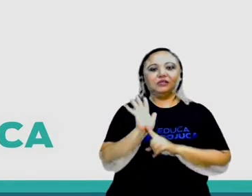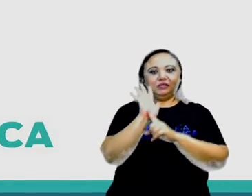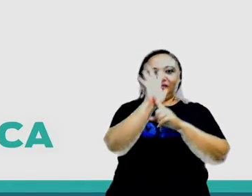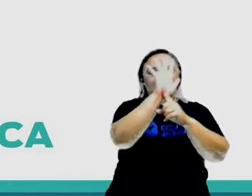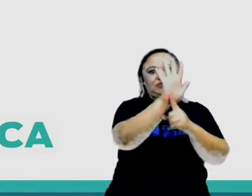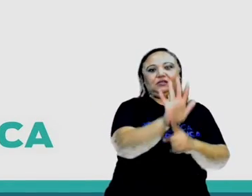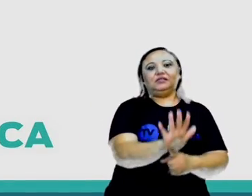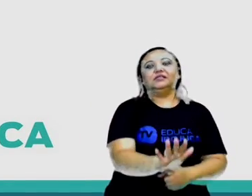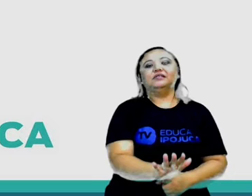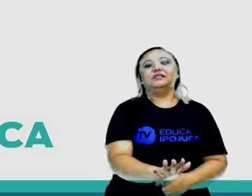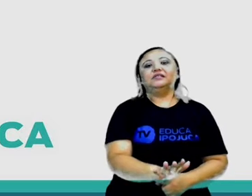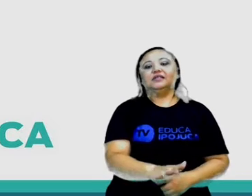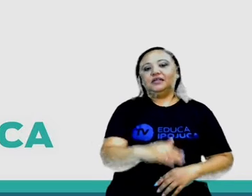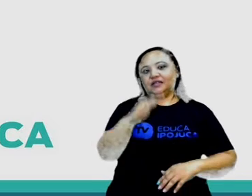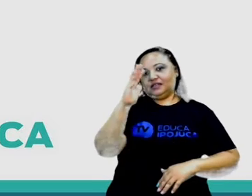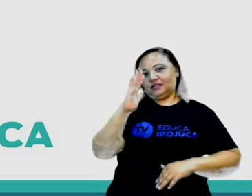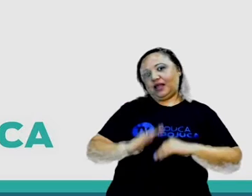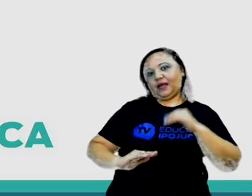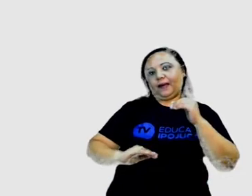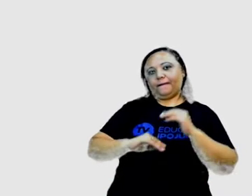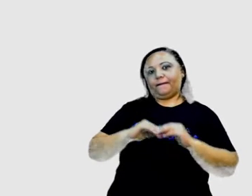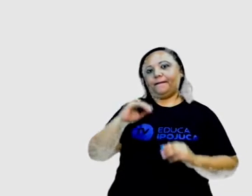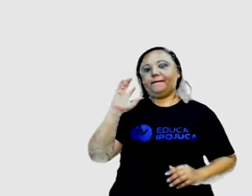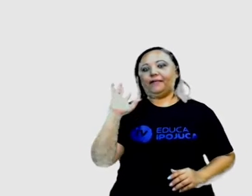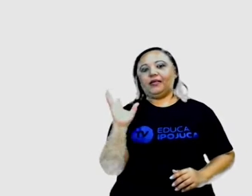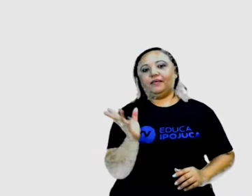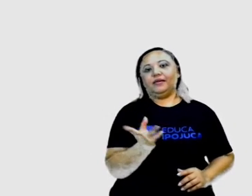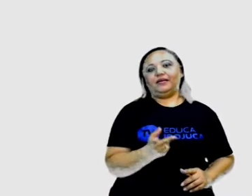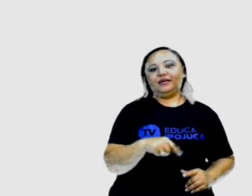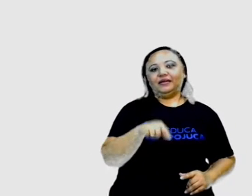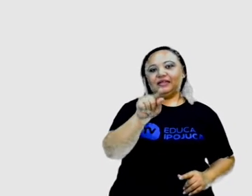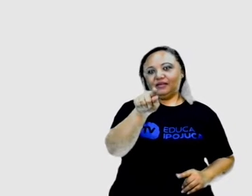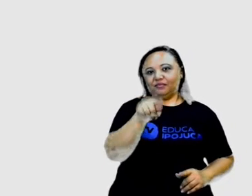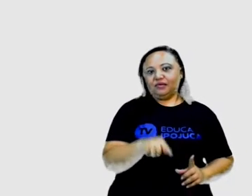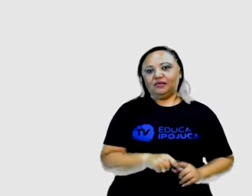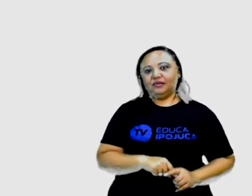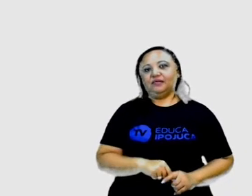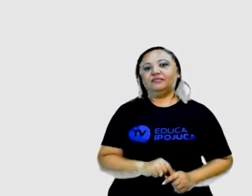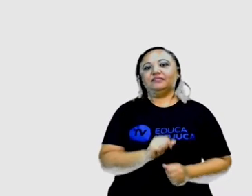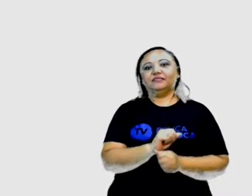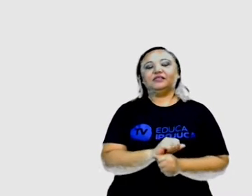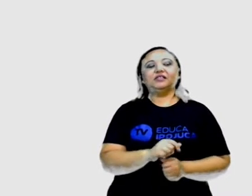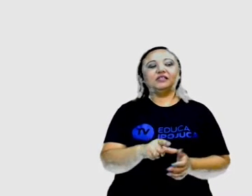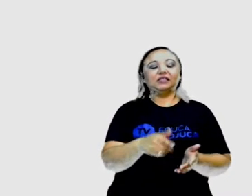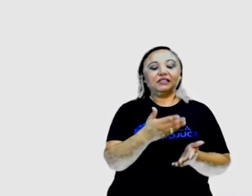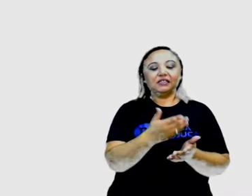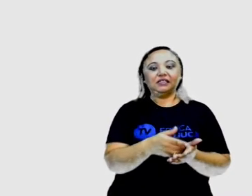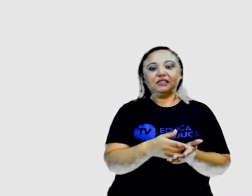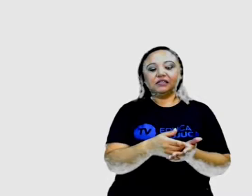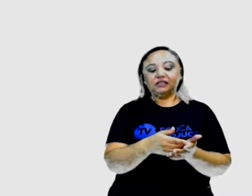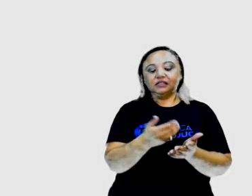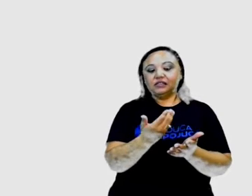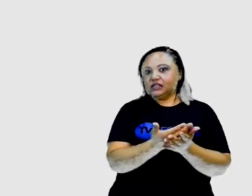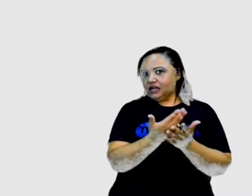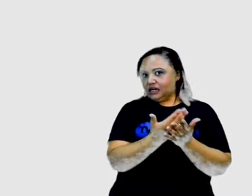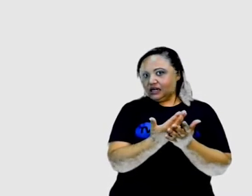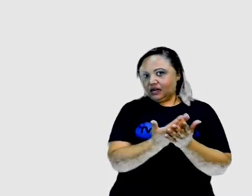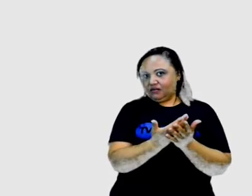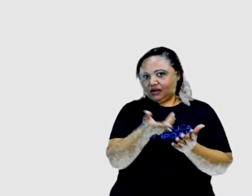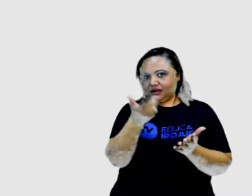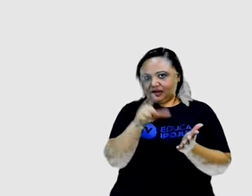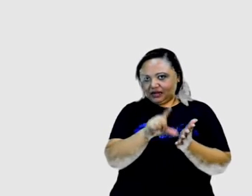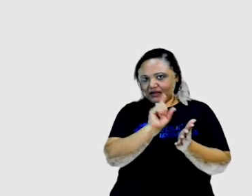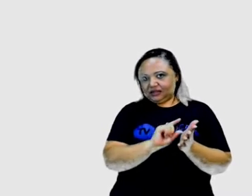de probabilidade certo preparados por ti na última aula Nós tomamos e